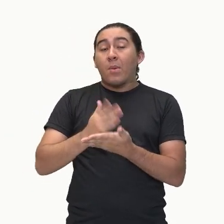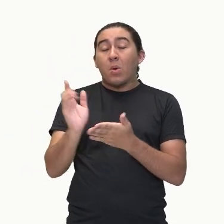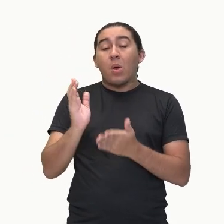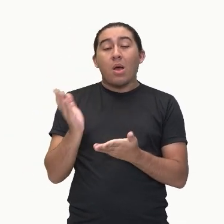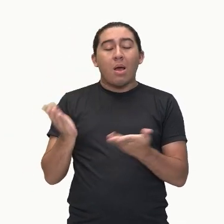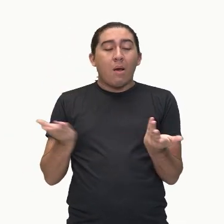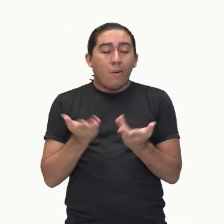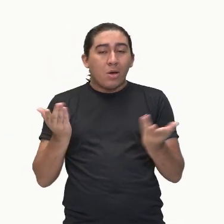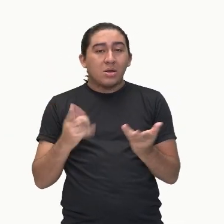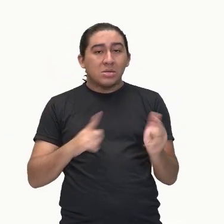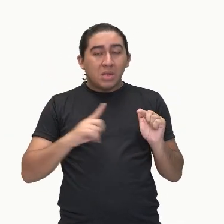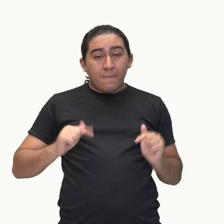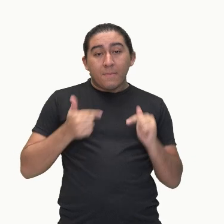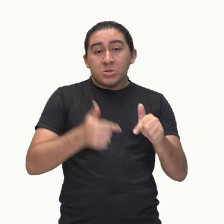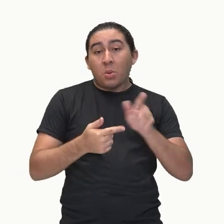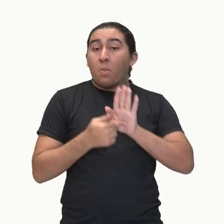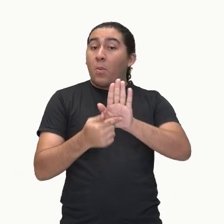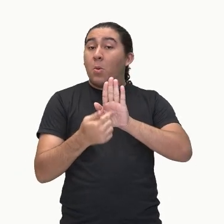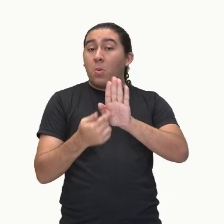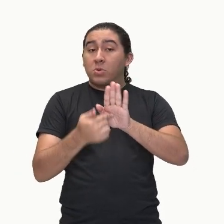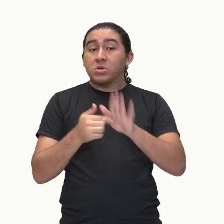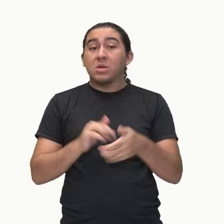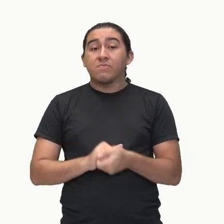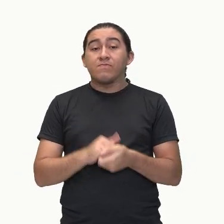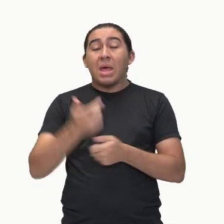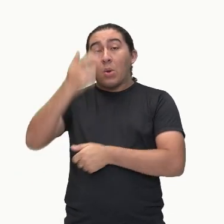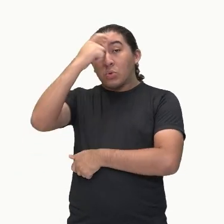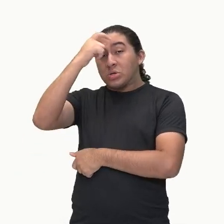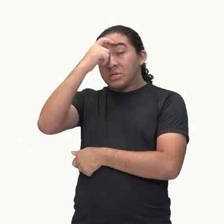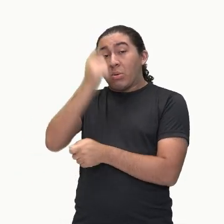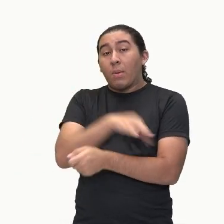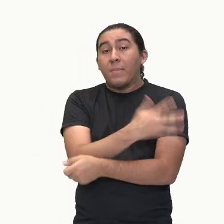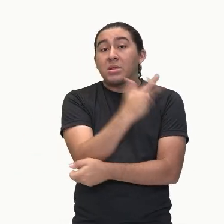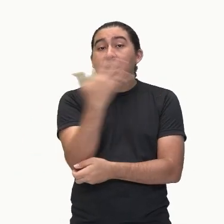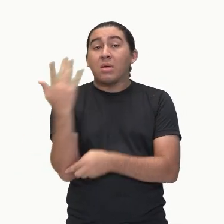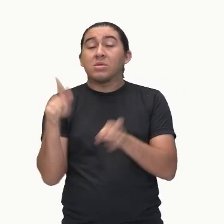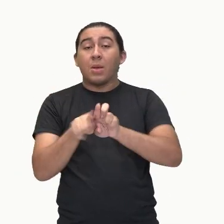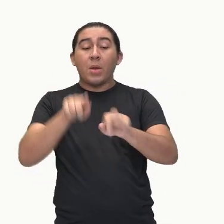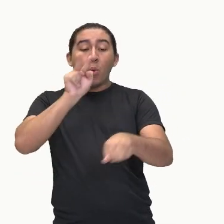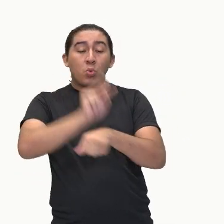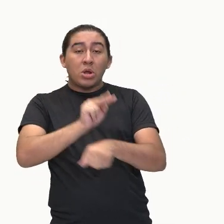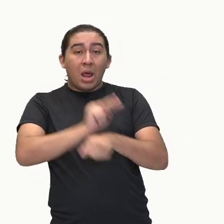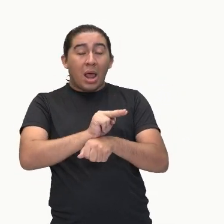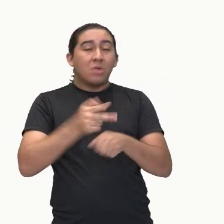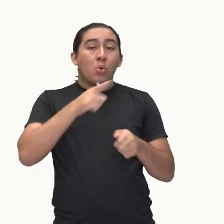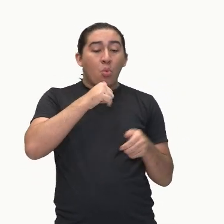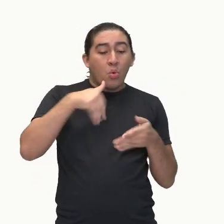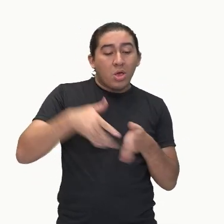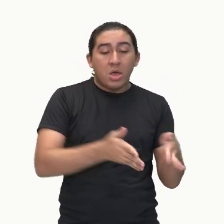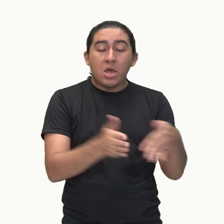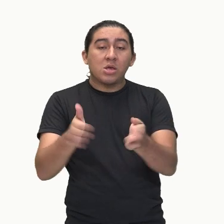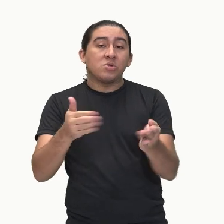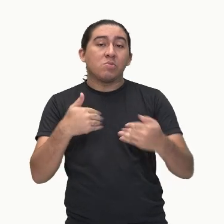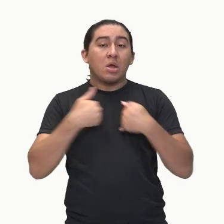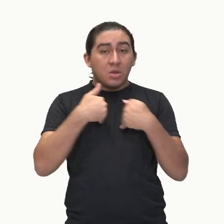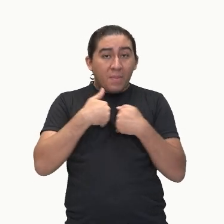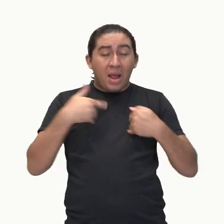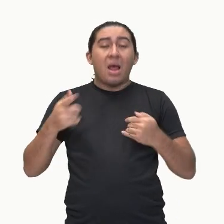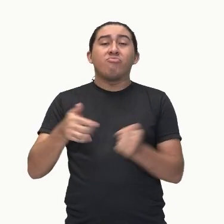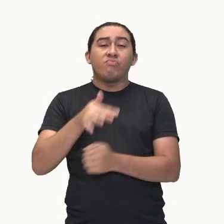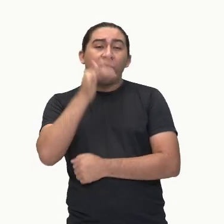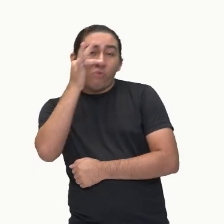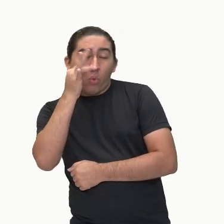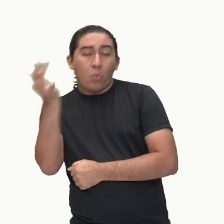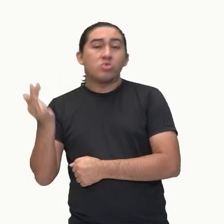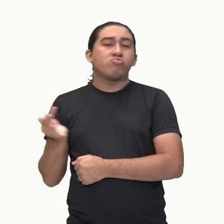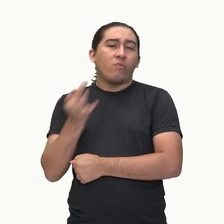conscientização ambiental. O cuidado com a natureza, rios, animais, nossa fauna e flora que os alimenta e